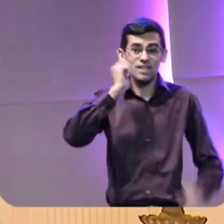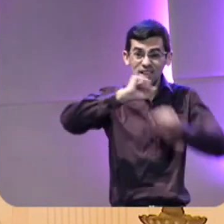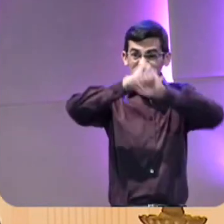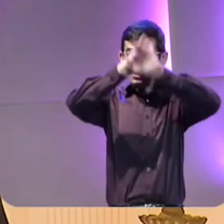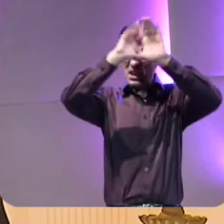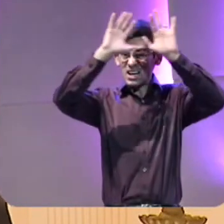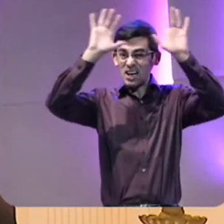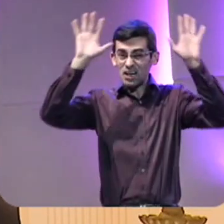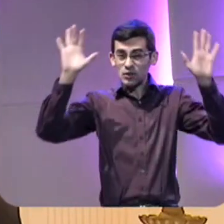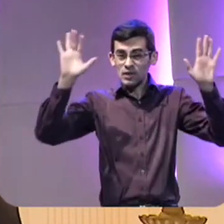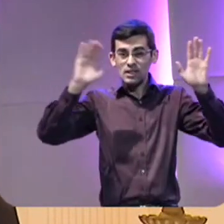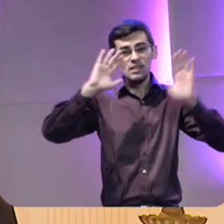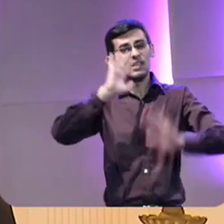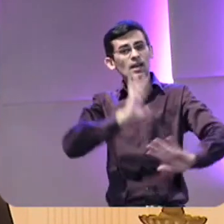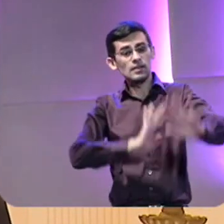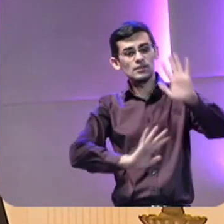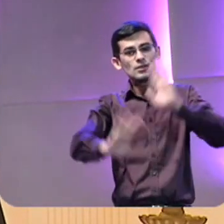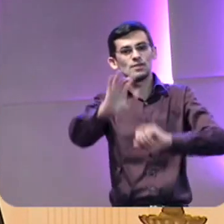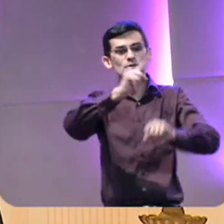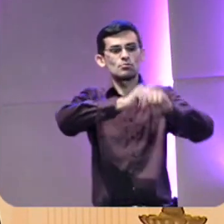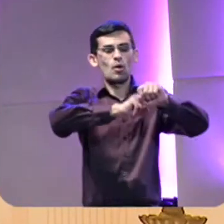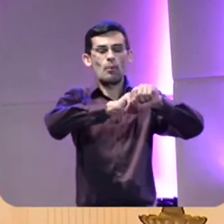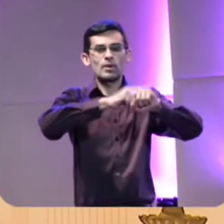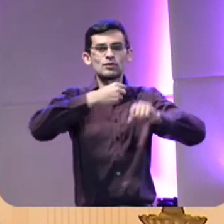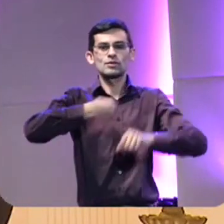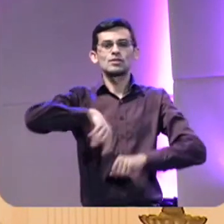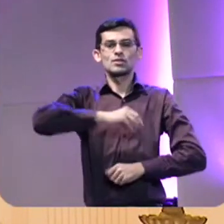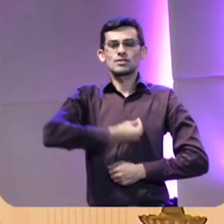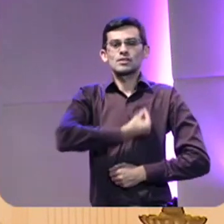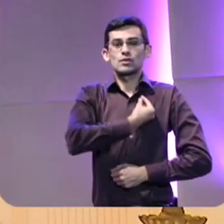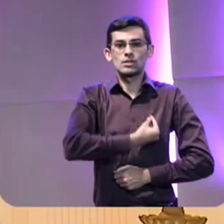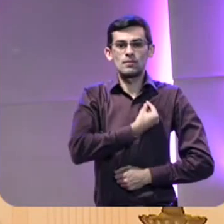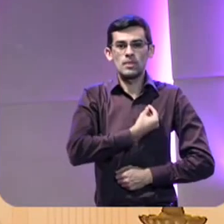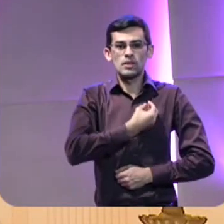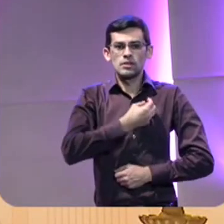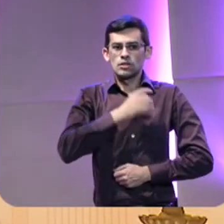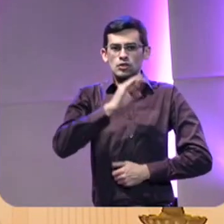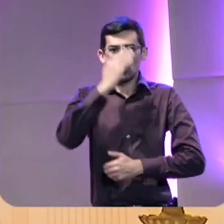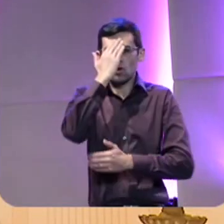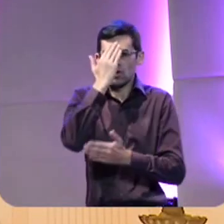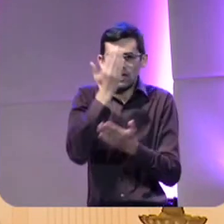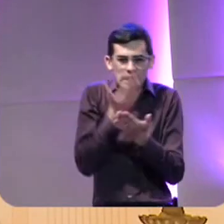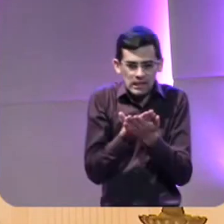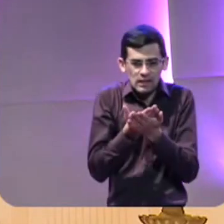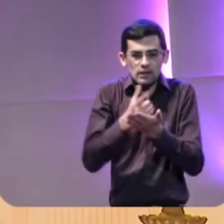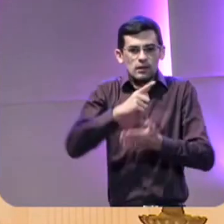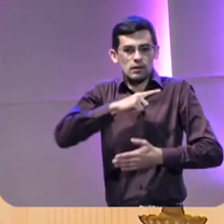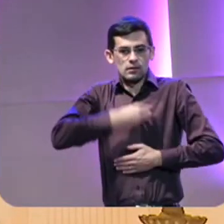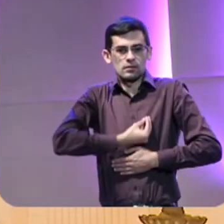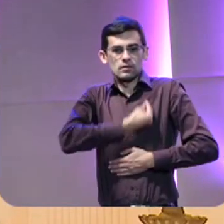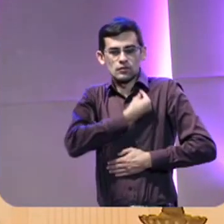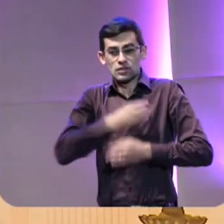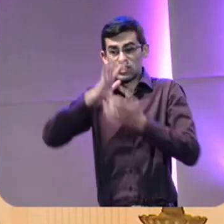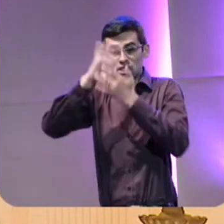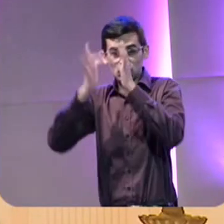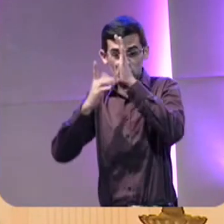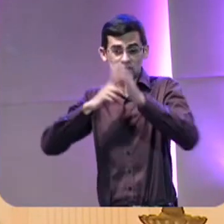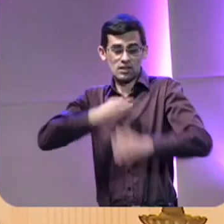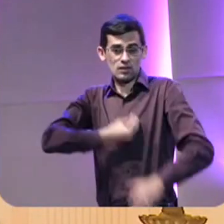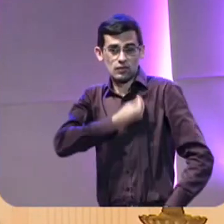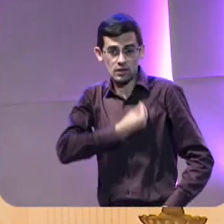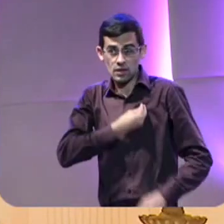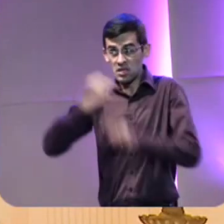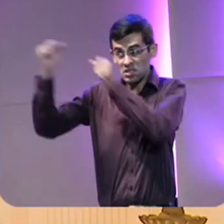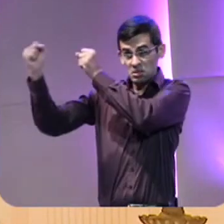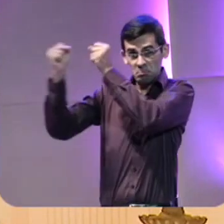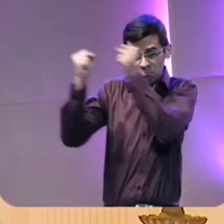que em determinados momentos da nossa vida, somente crer que Ele existe e que Ele